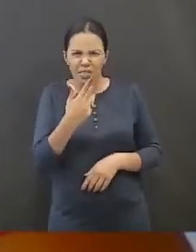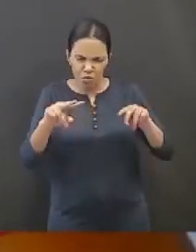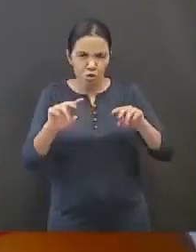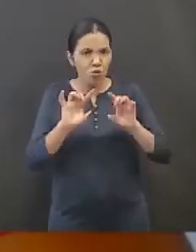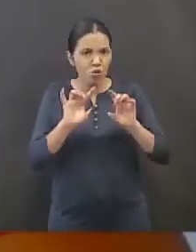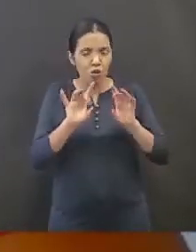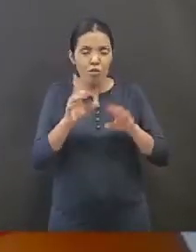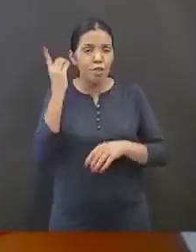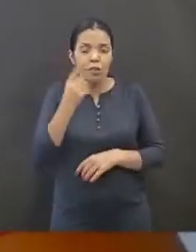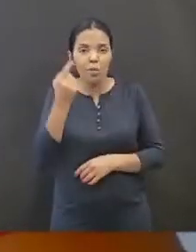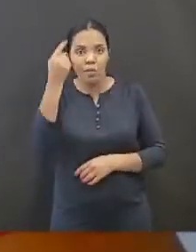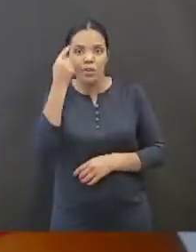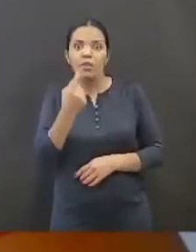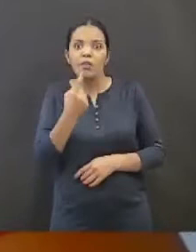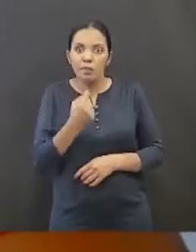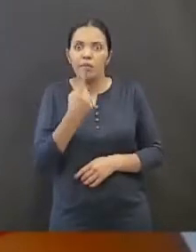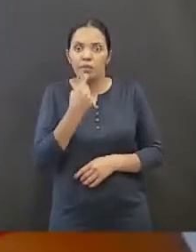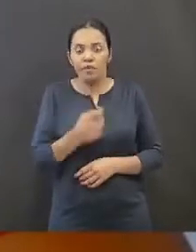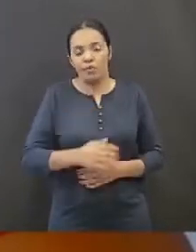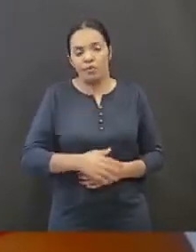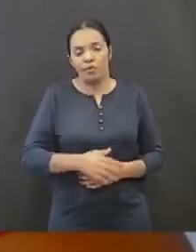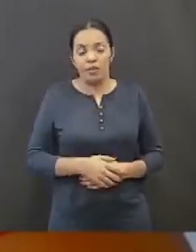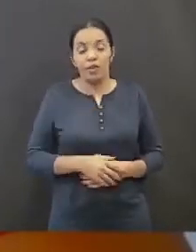lá, o líder Hussein Bacar